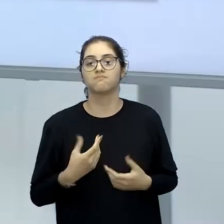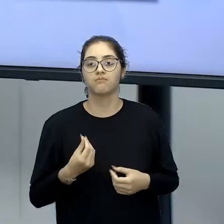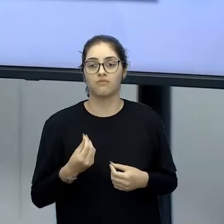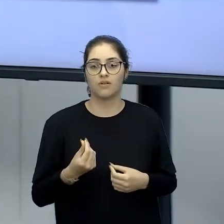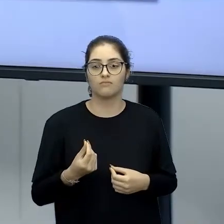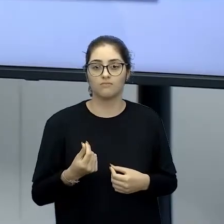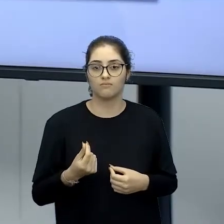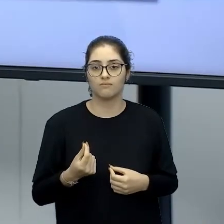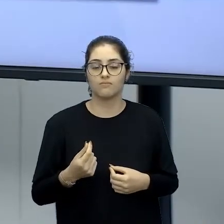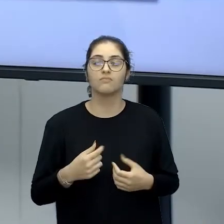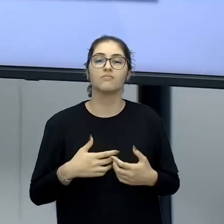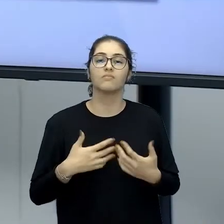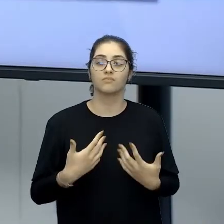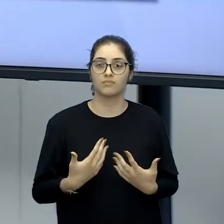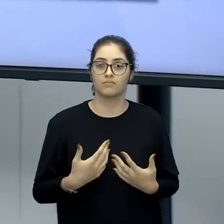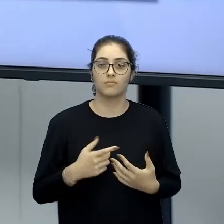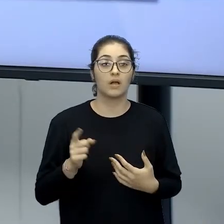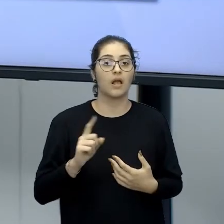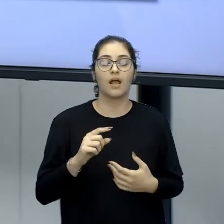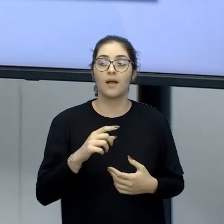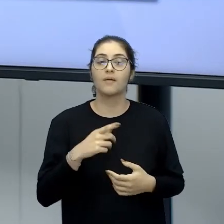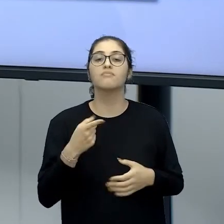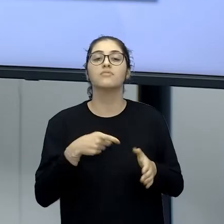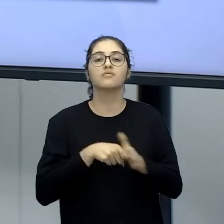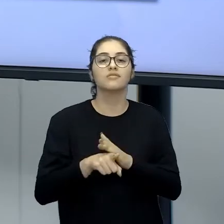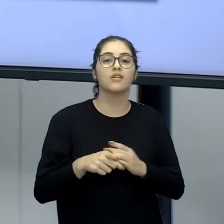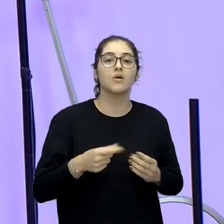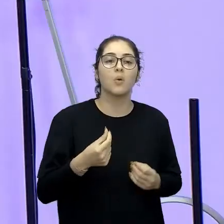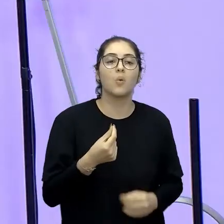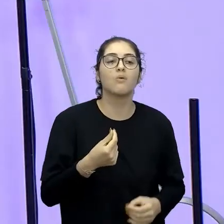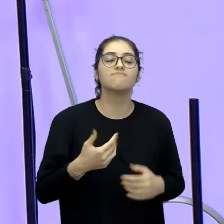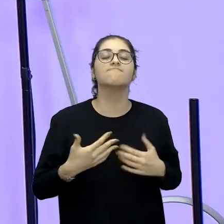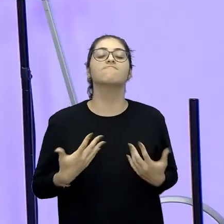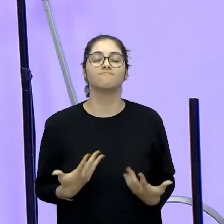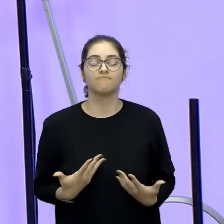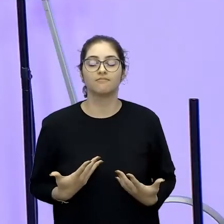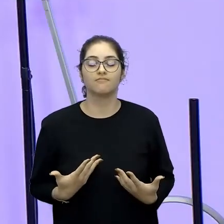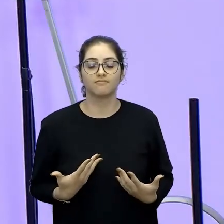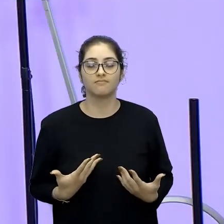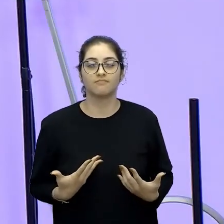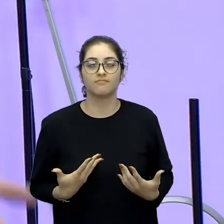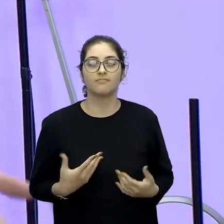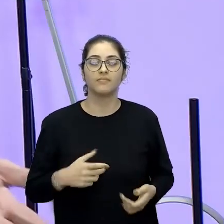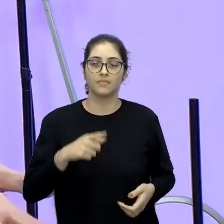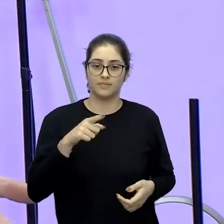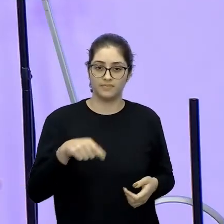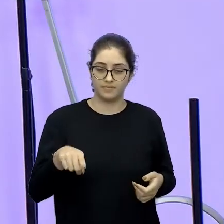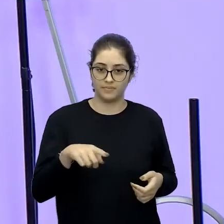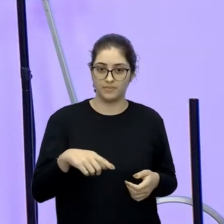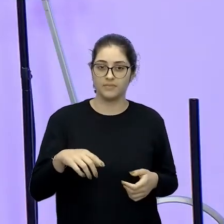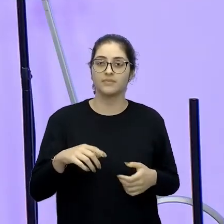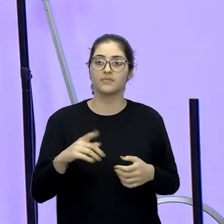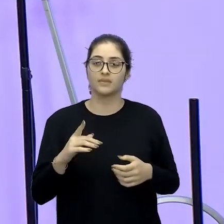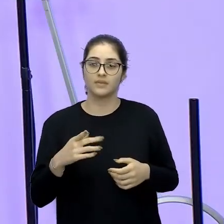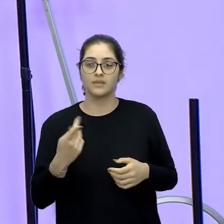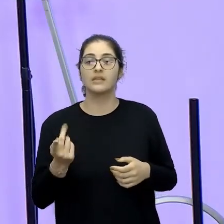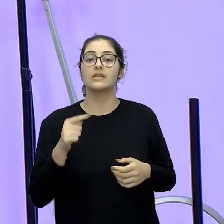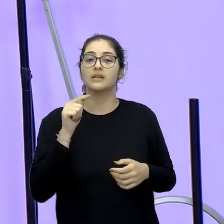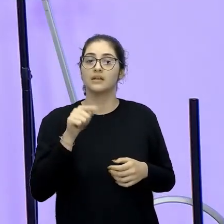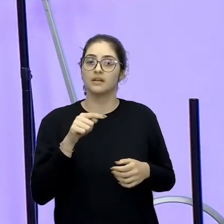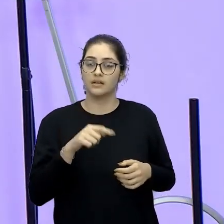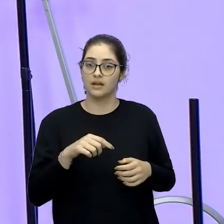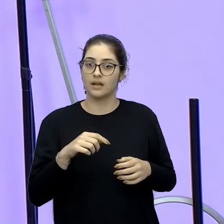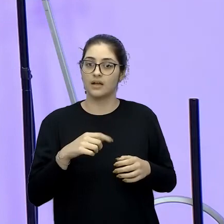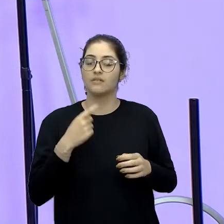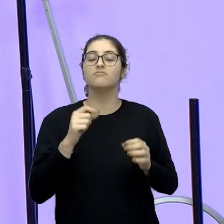custa? Que é a pergunta que não quer calar, né? Quanto custa o projeto? Exatamente, a gente entra nessas questões. Então, são as ações que eu